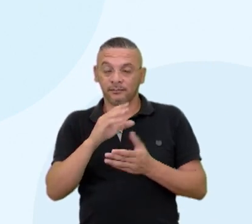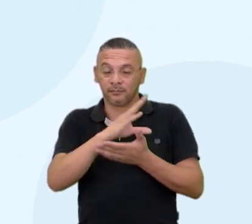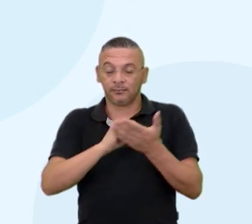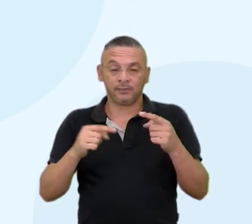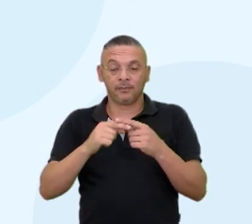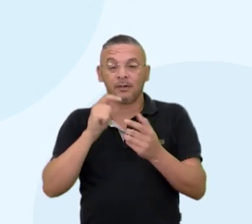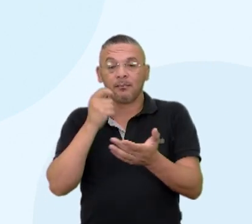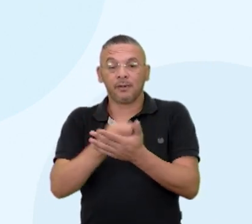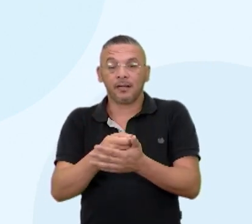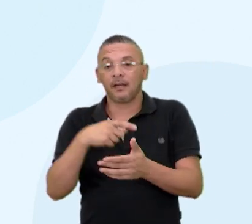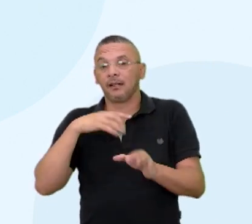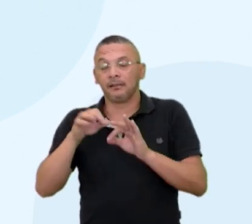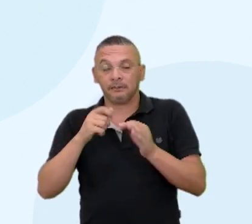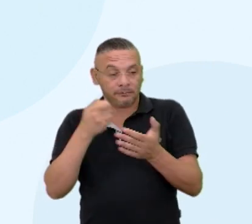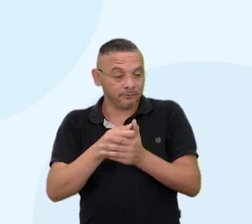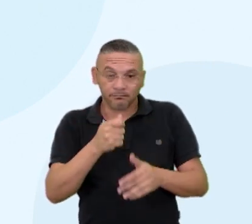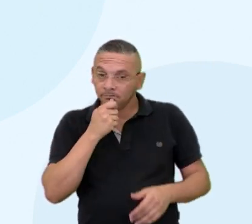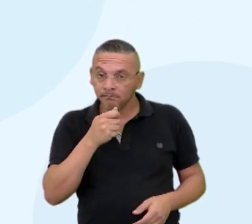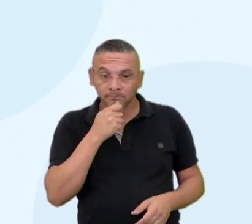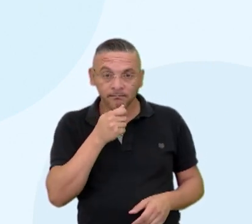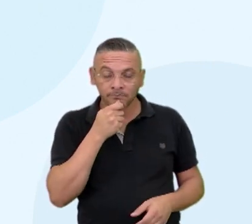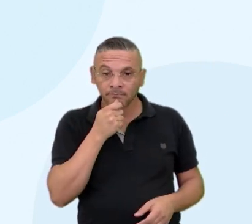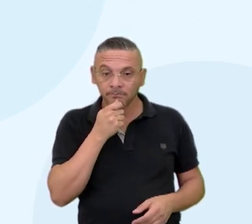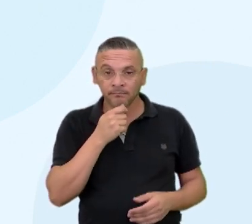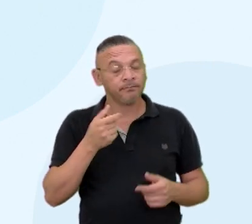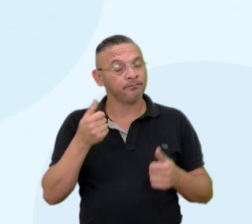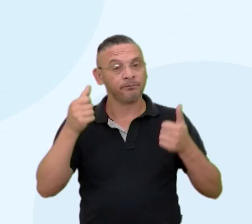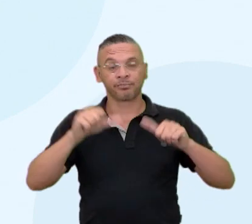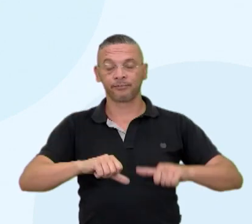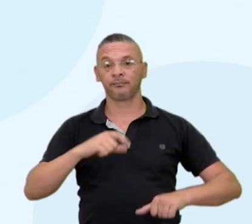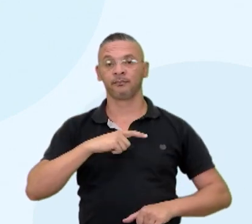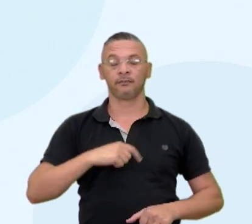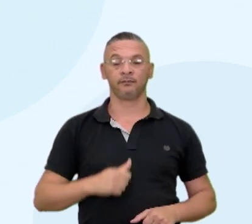escola. Fact-checking.